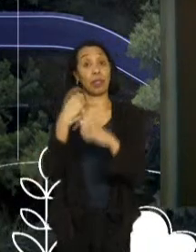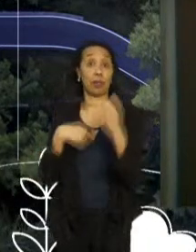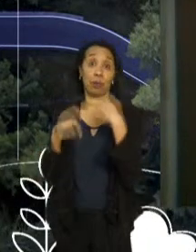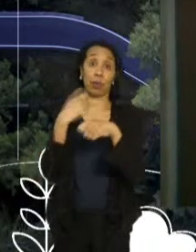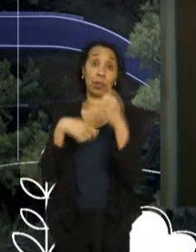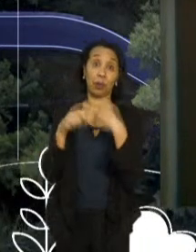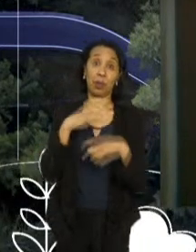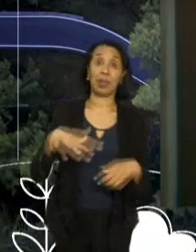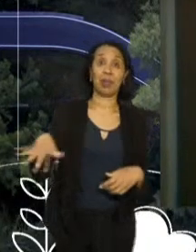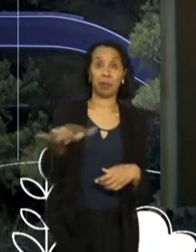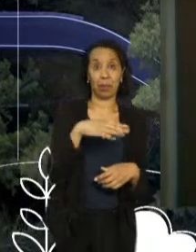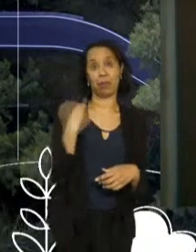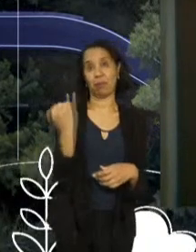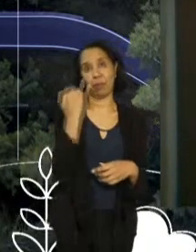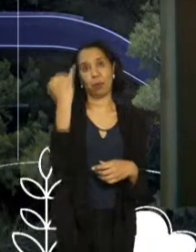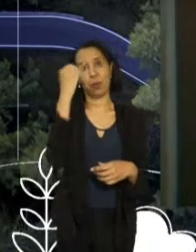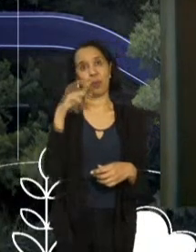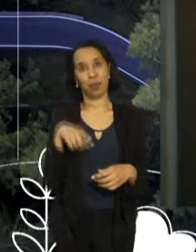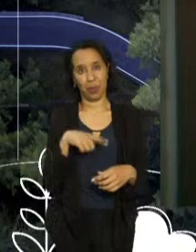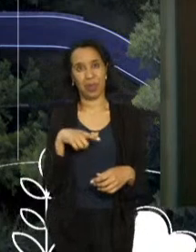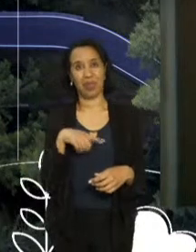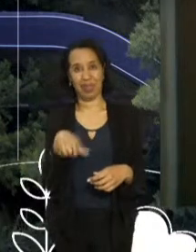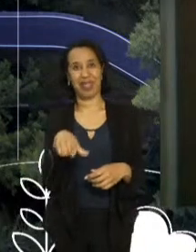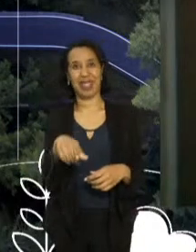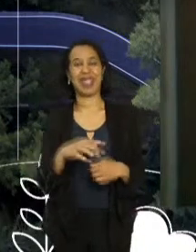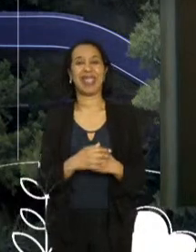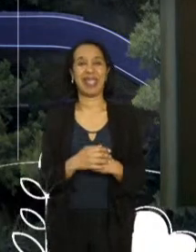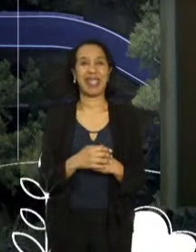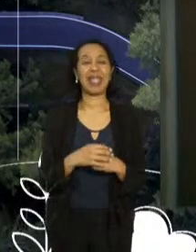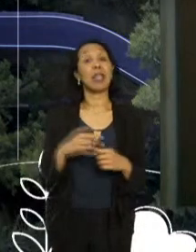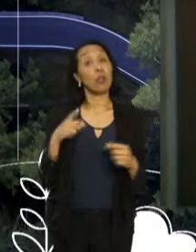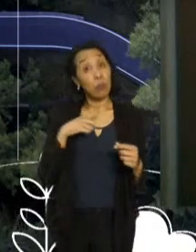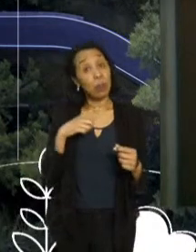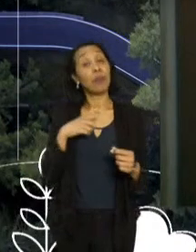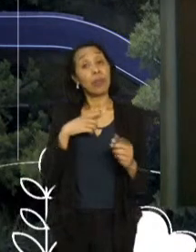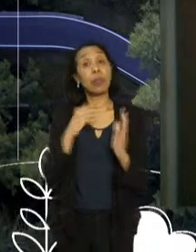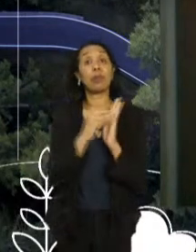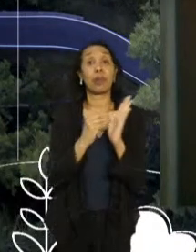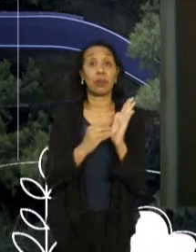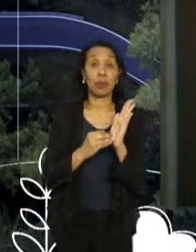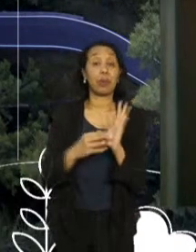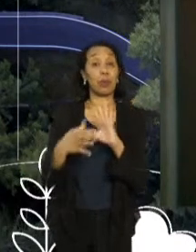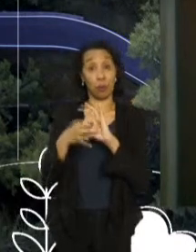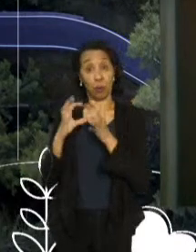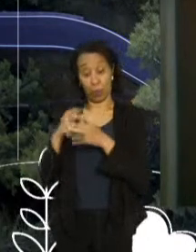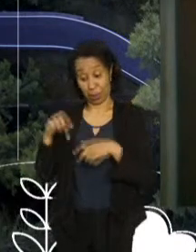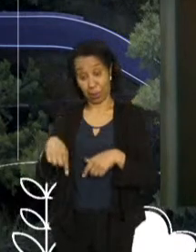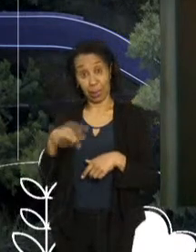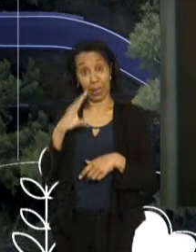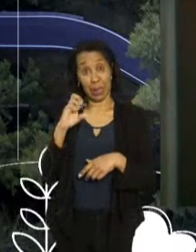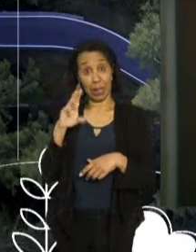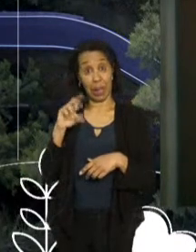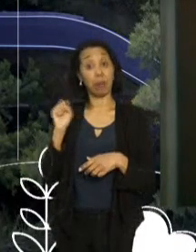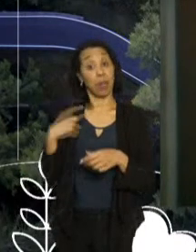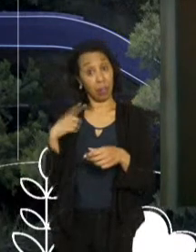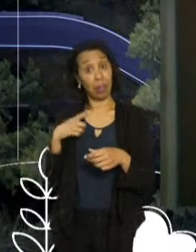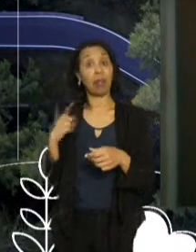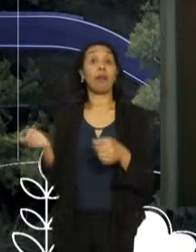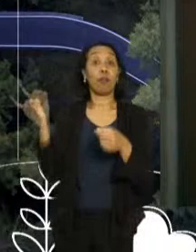atividades econômicas, o que é fundamental dentro do que nós temos no nosso contexto atual, que é a